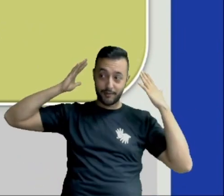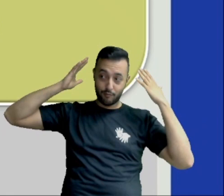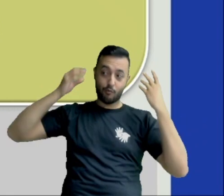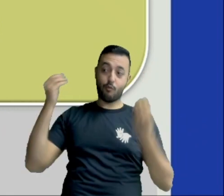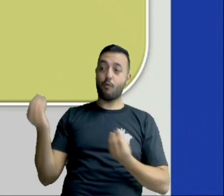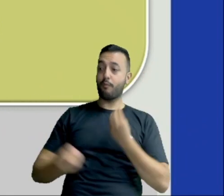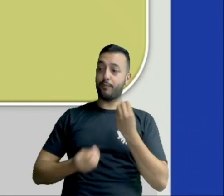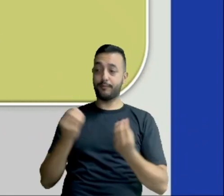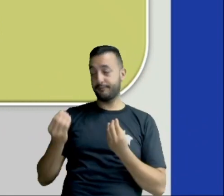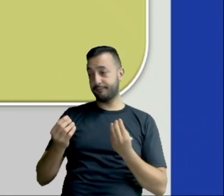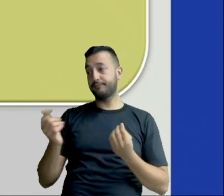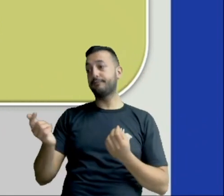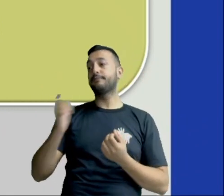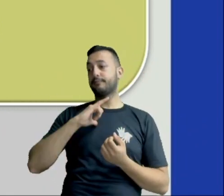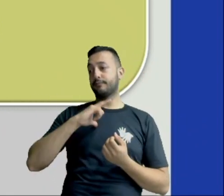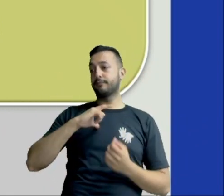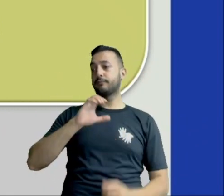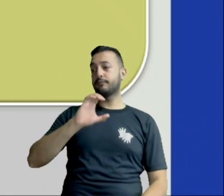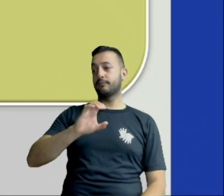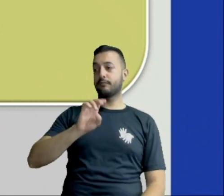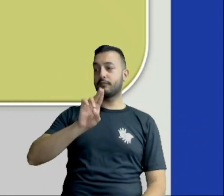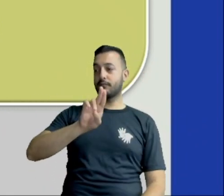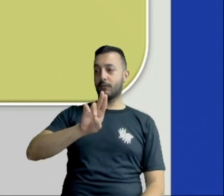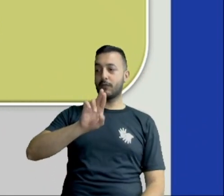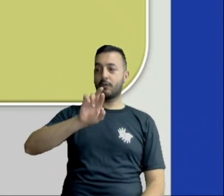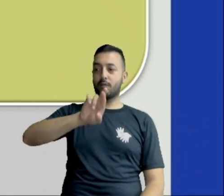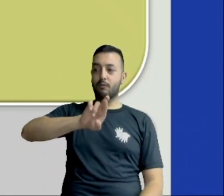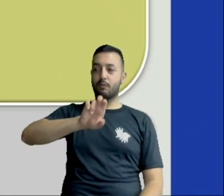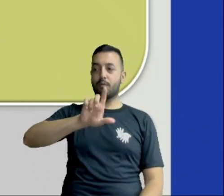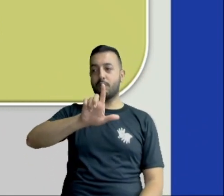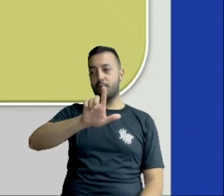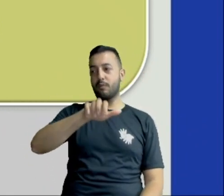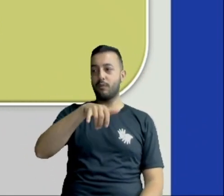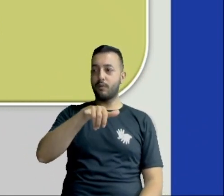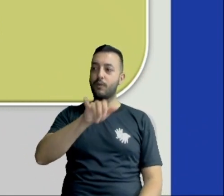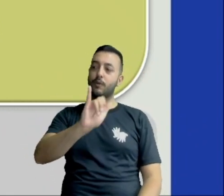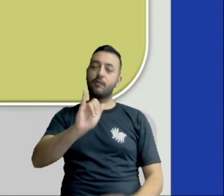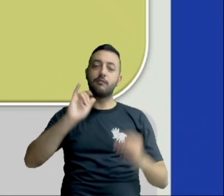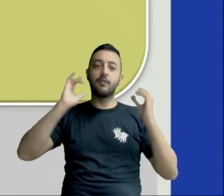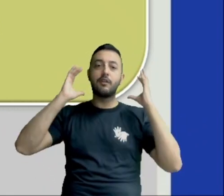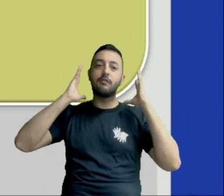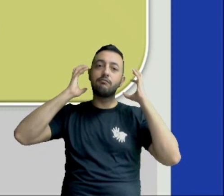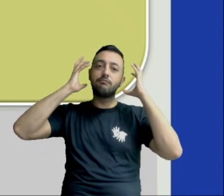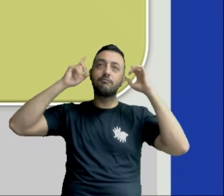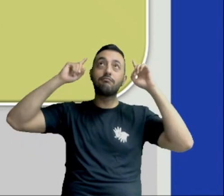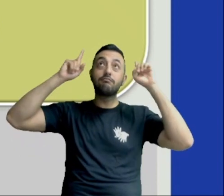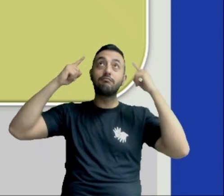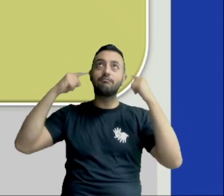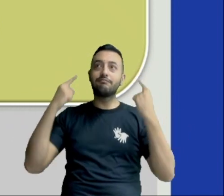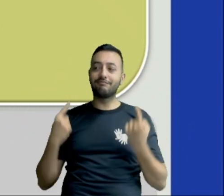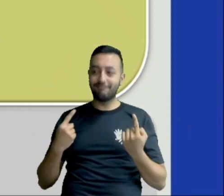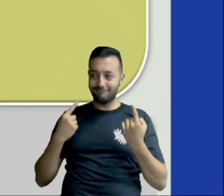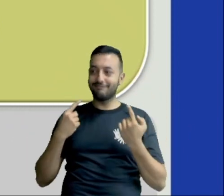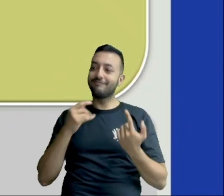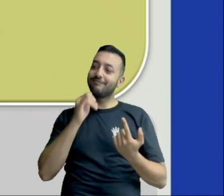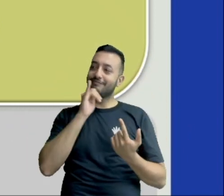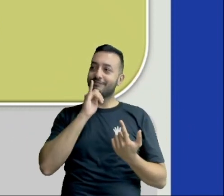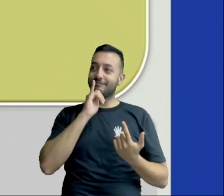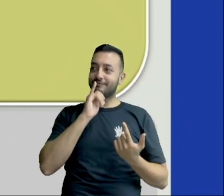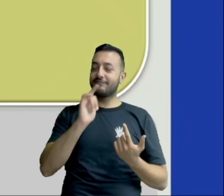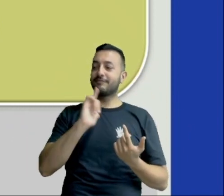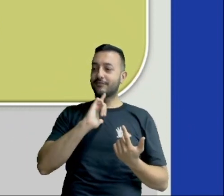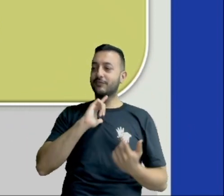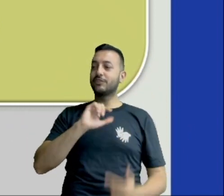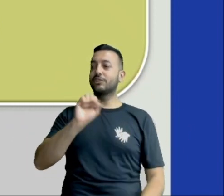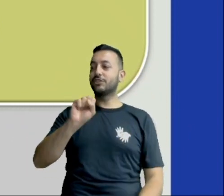ter. Nós temos o curly hair, para cabelos cacheados. E aí, como exemplo, nós